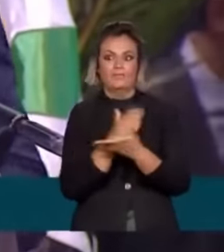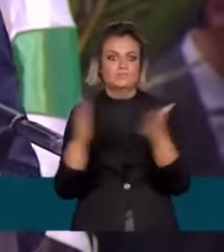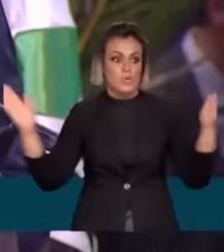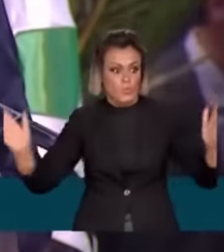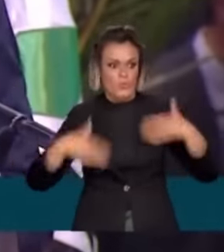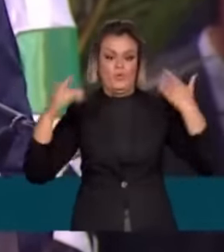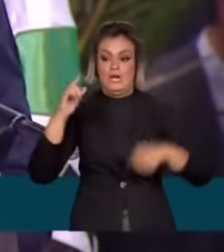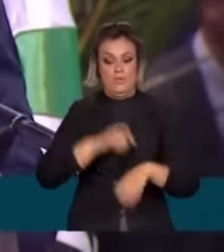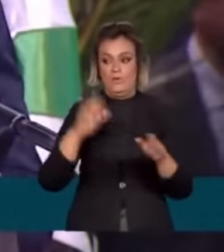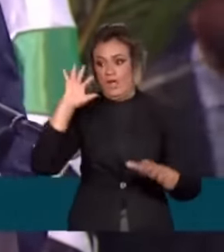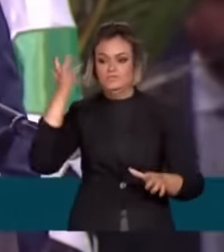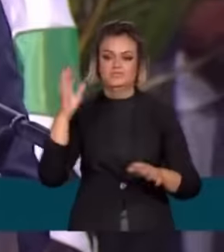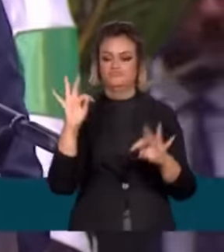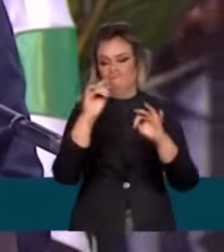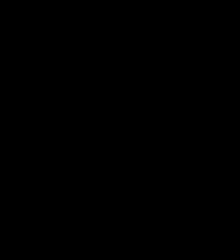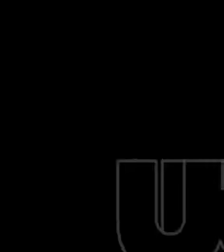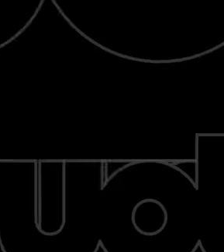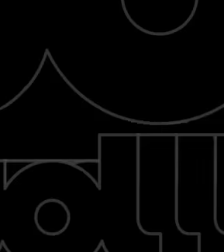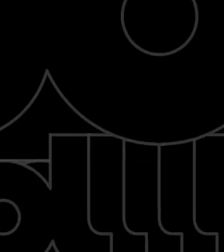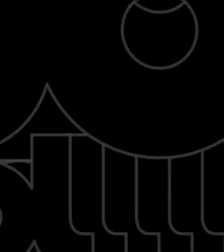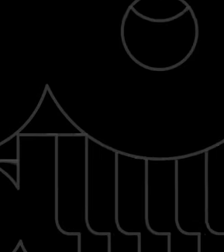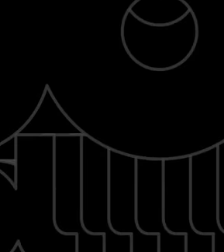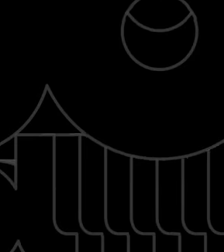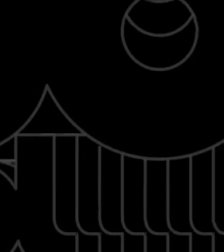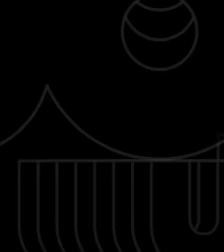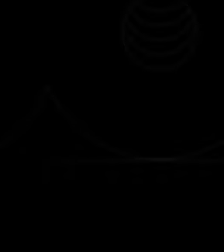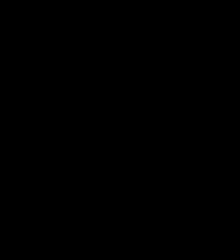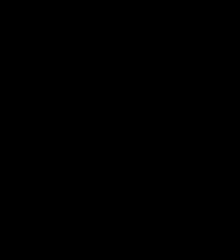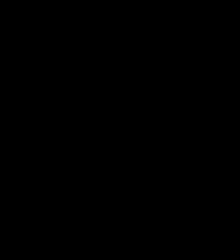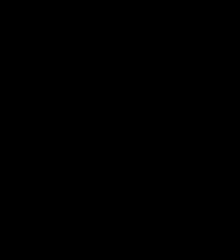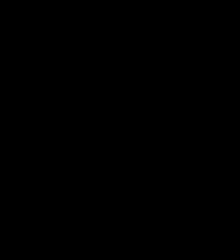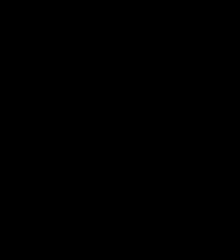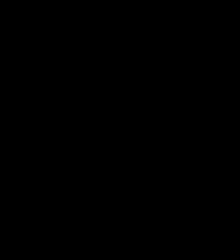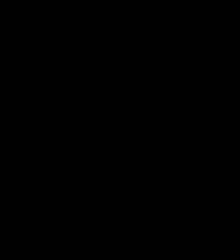podem acontecer do dia para a noite. Uau.